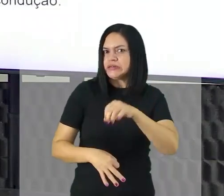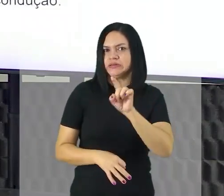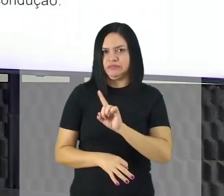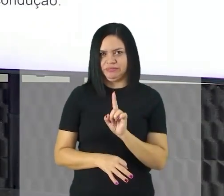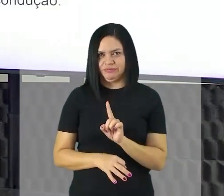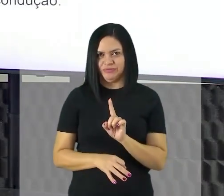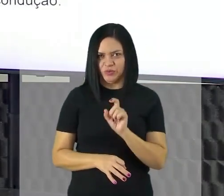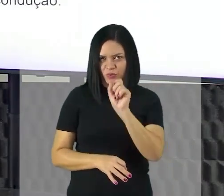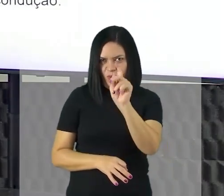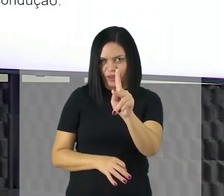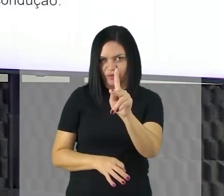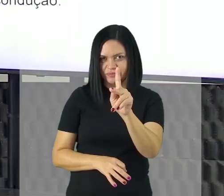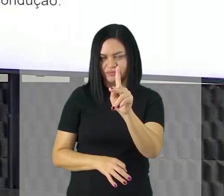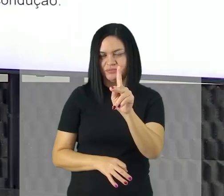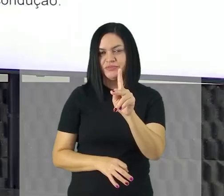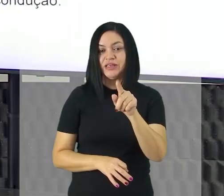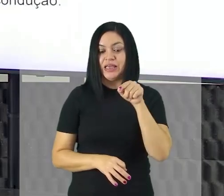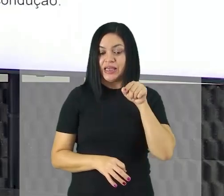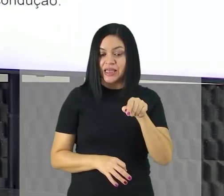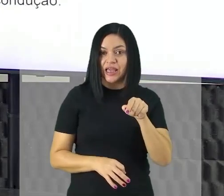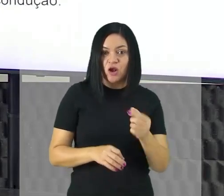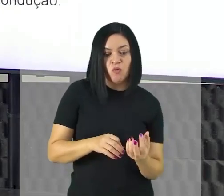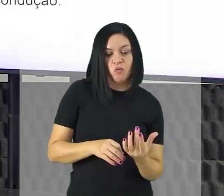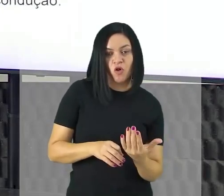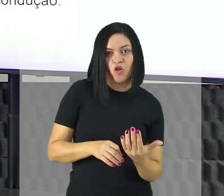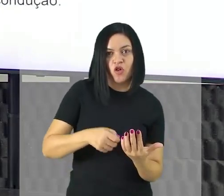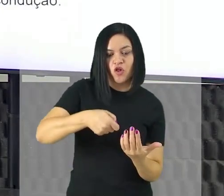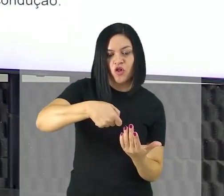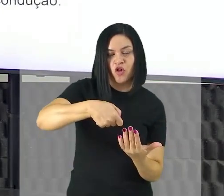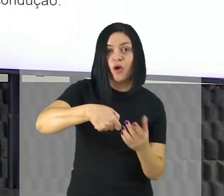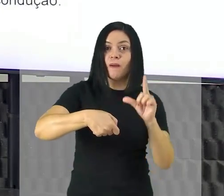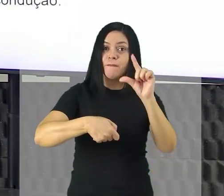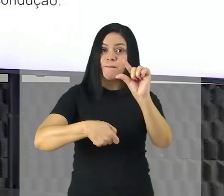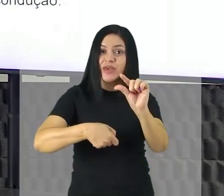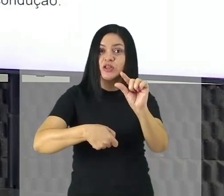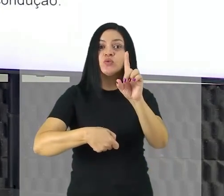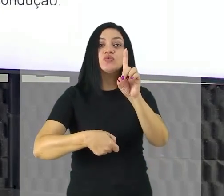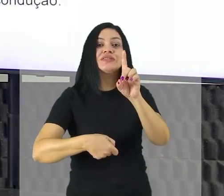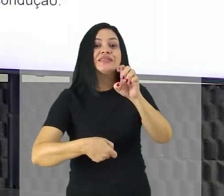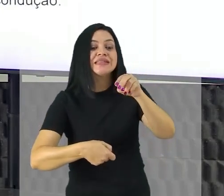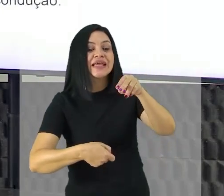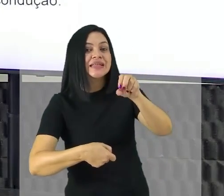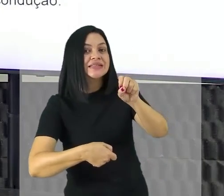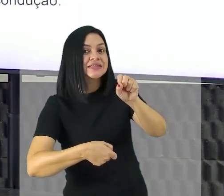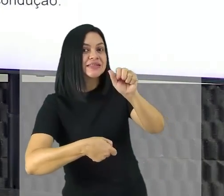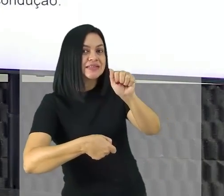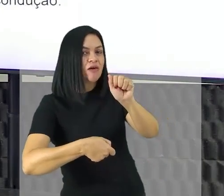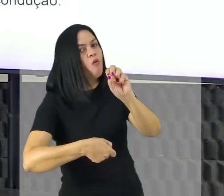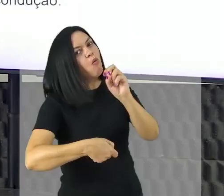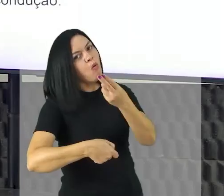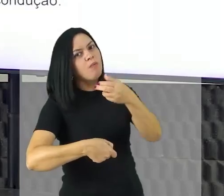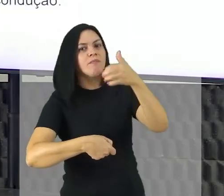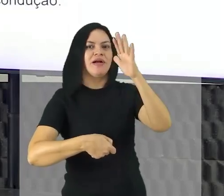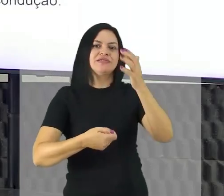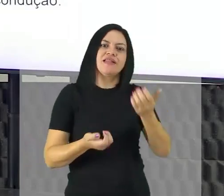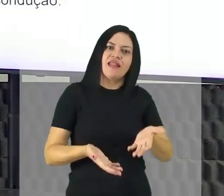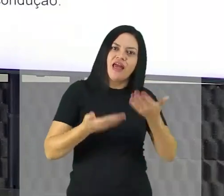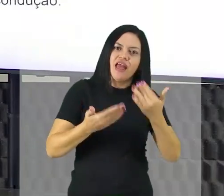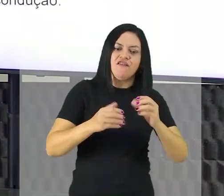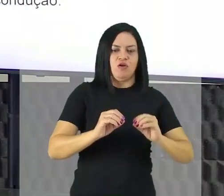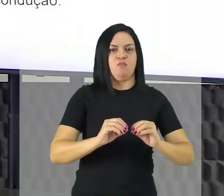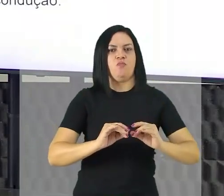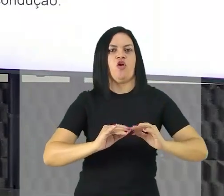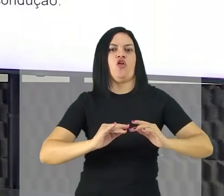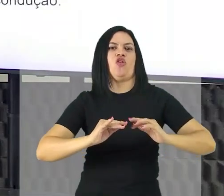correto. Tá? Então, quando aqueceu, ela fica menos densa, como é? Mais leve. E aí, ó, sobe. E